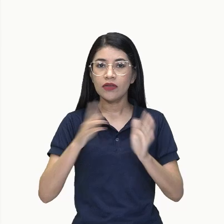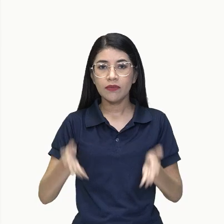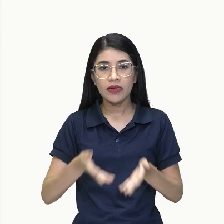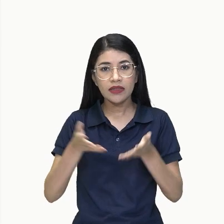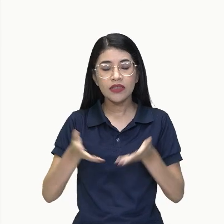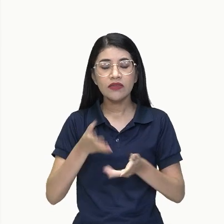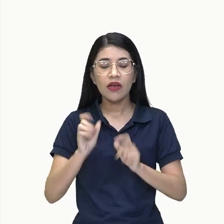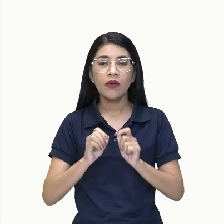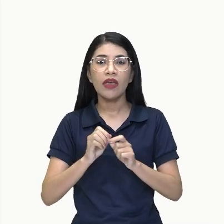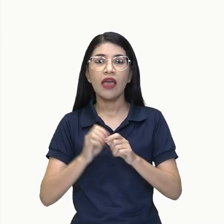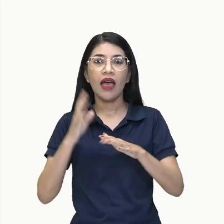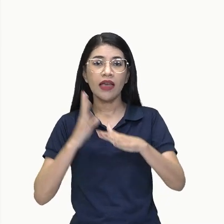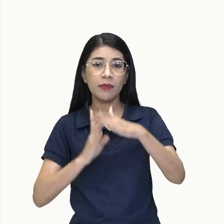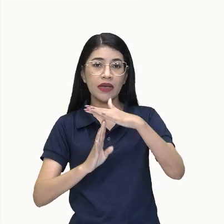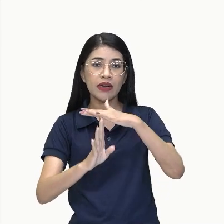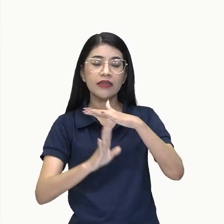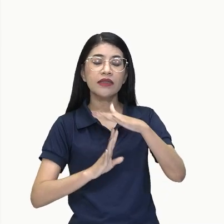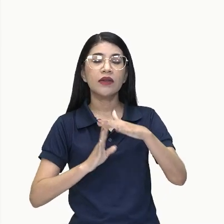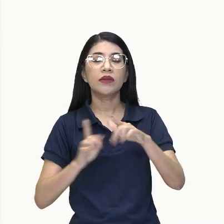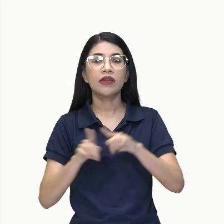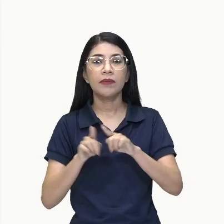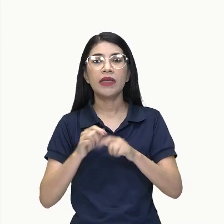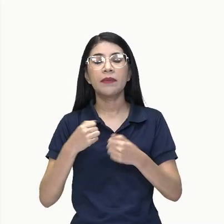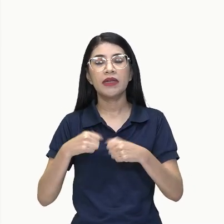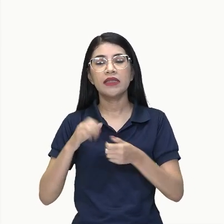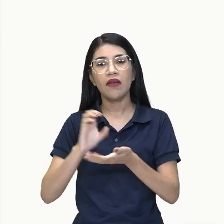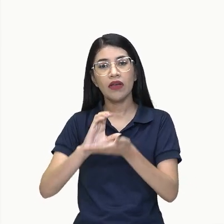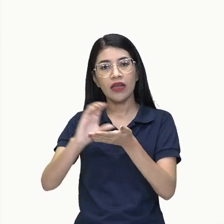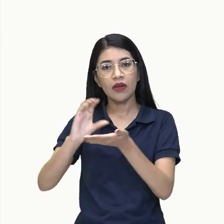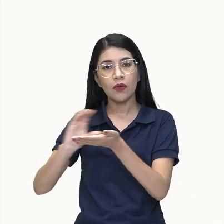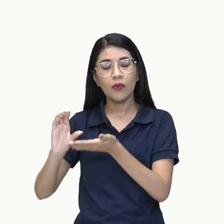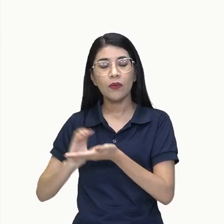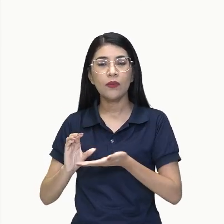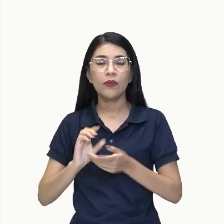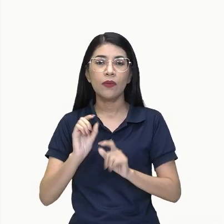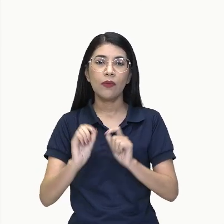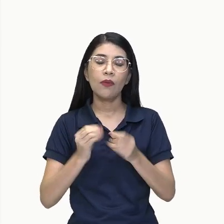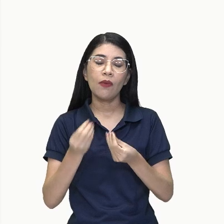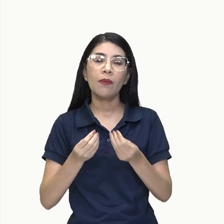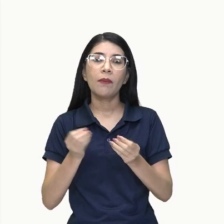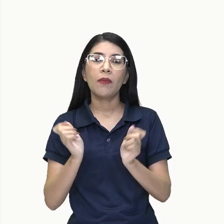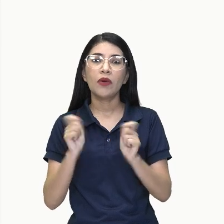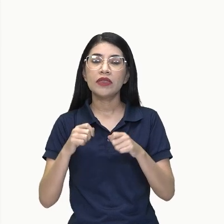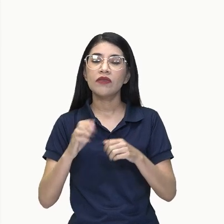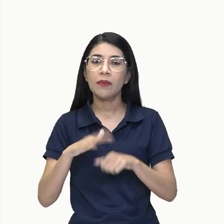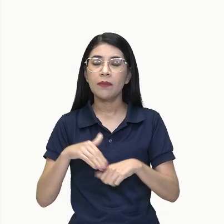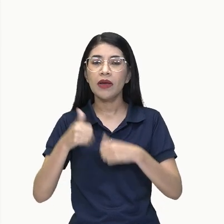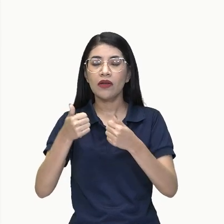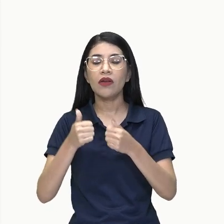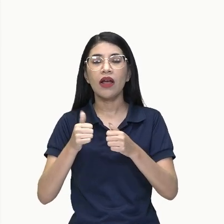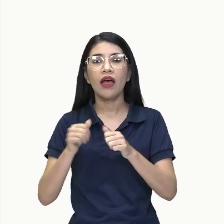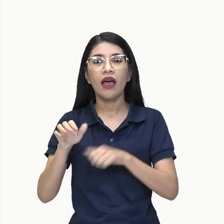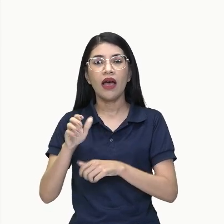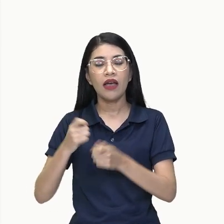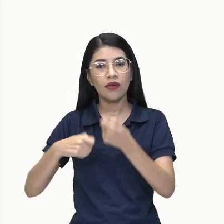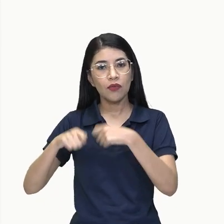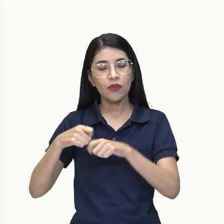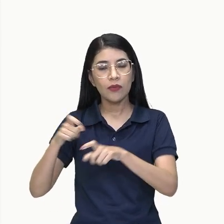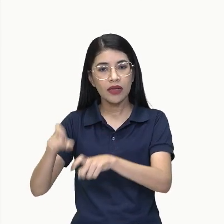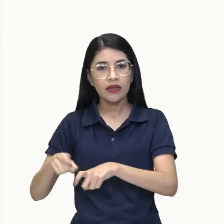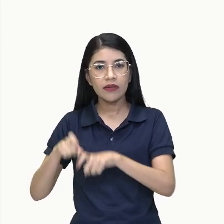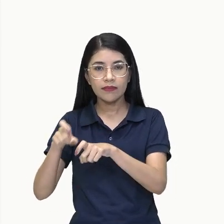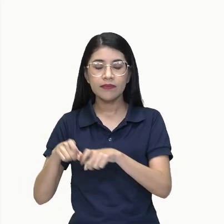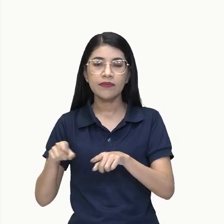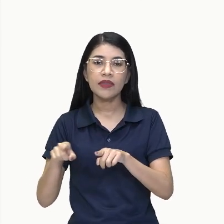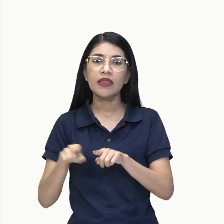à imigração que deveria ser financiado com a dinamização da economia agrícola